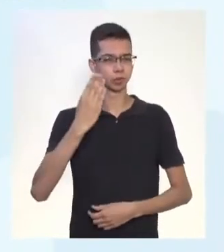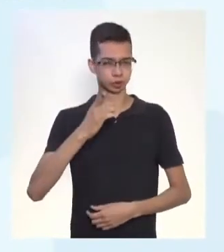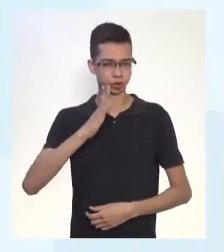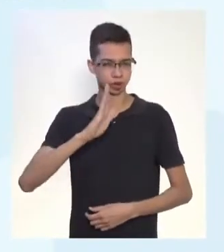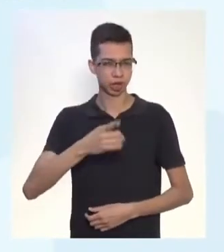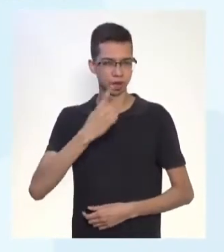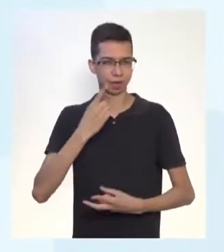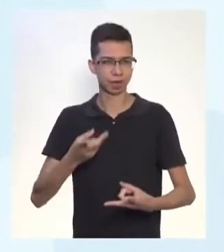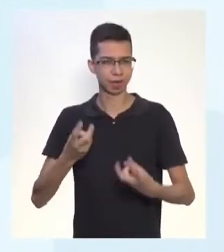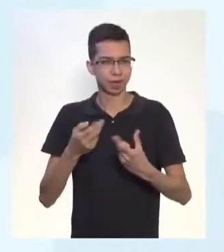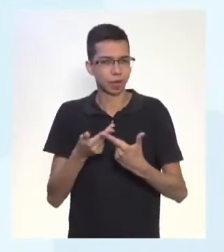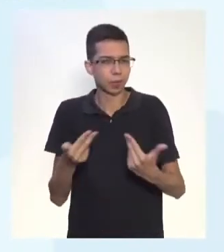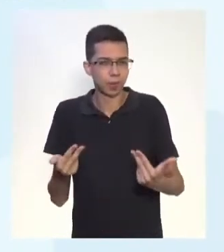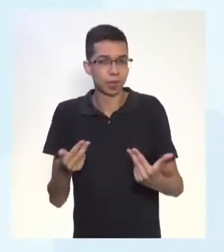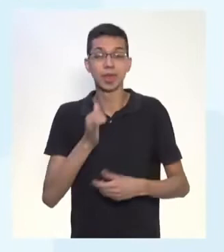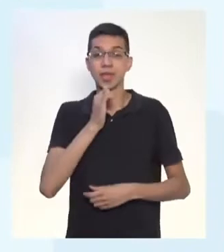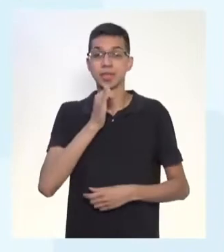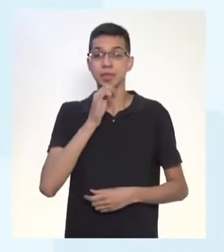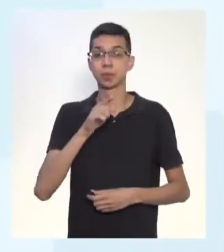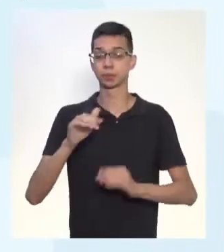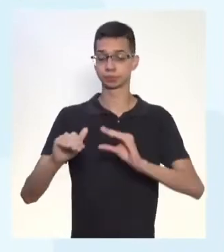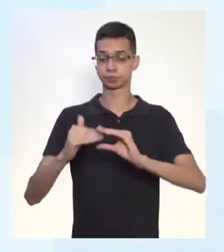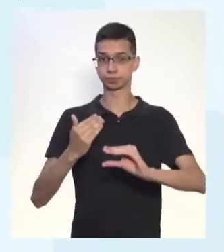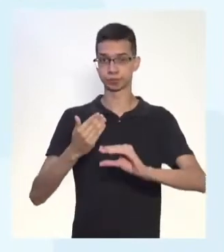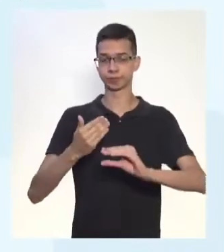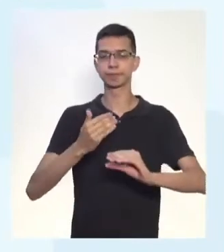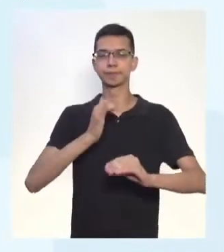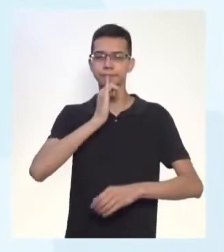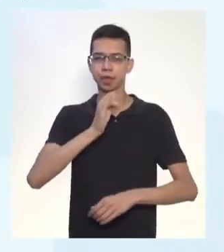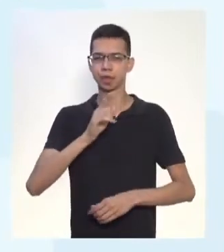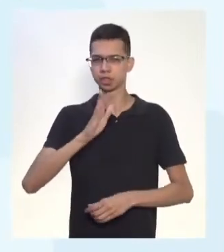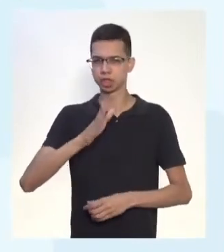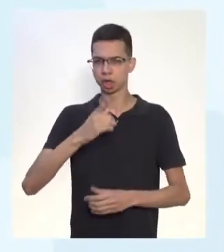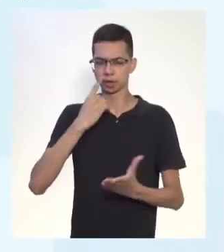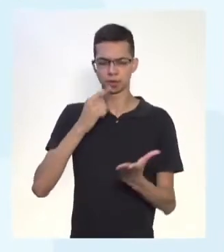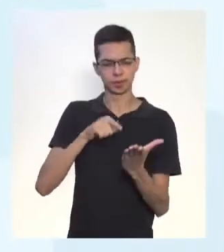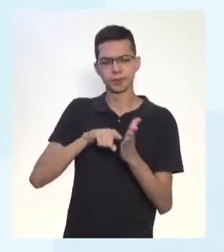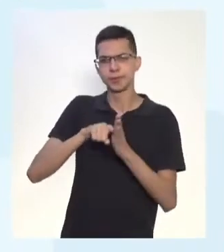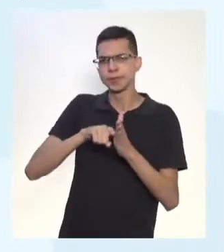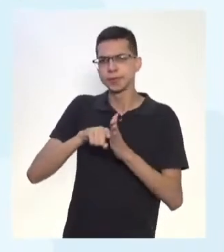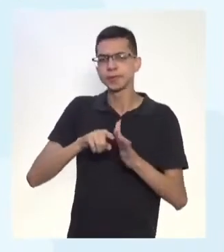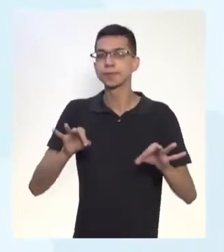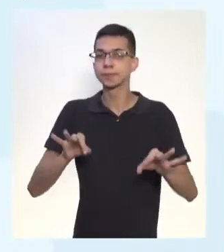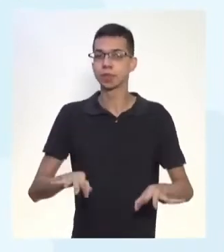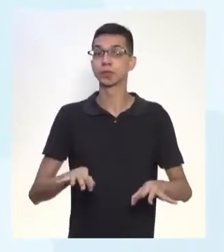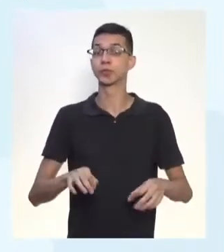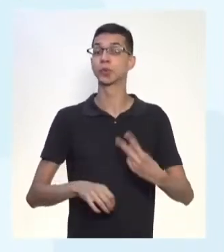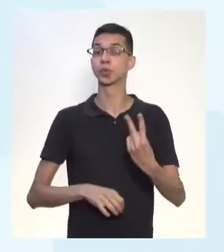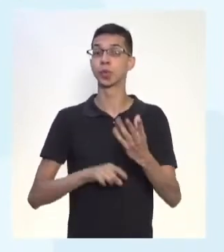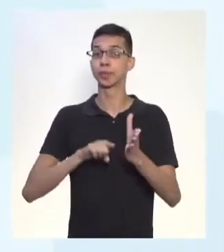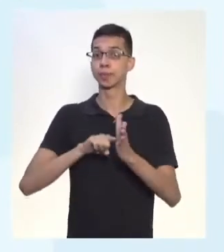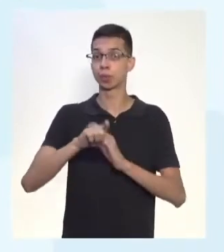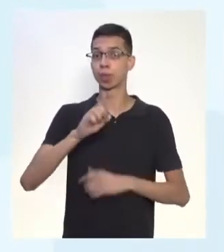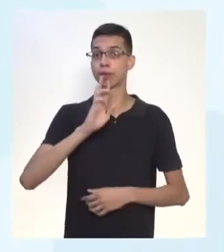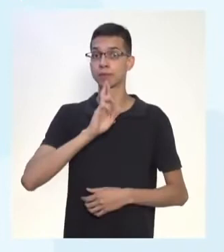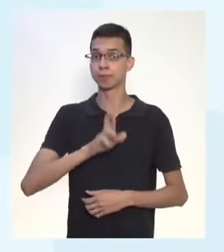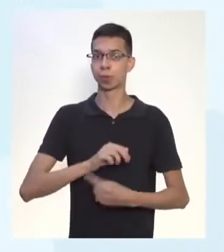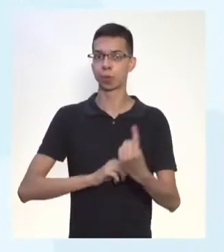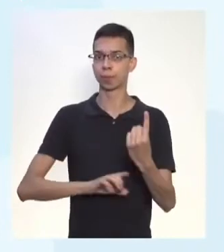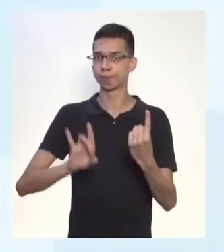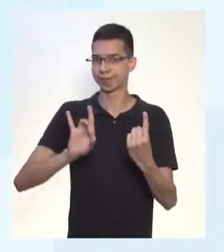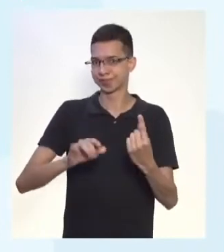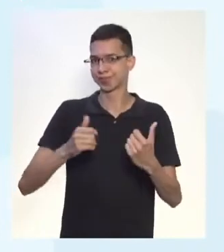Quando você recebe uma notícia, você checa? Então, vamos lá. Essas duas perguntas para você responder em uma. Então, vamos lá. Você já